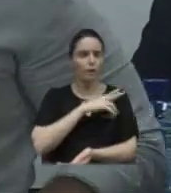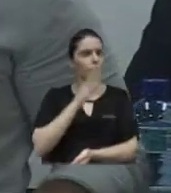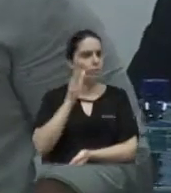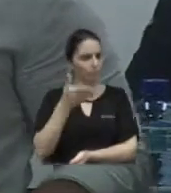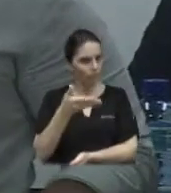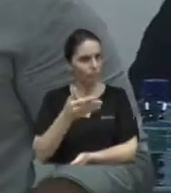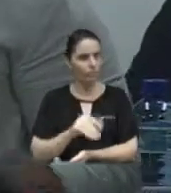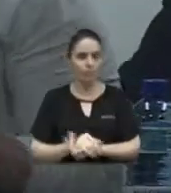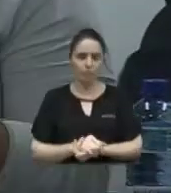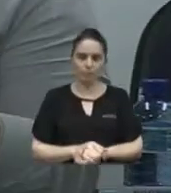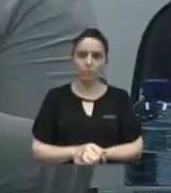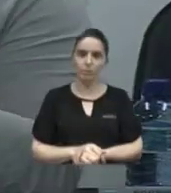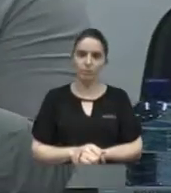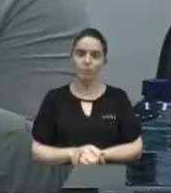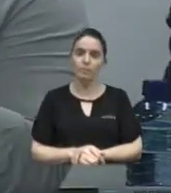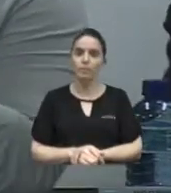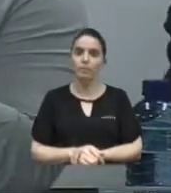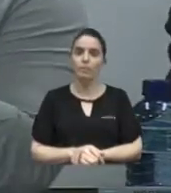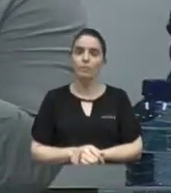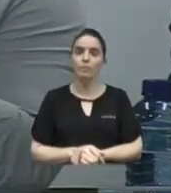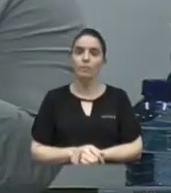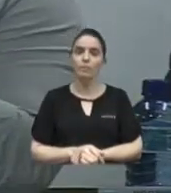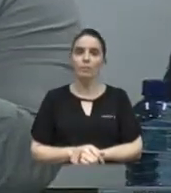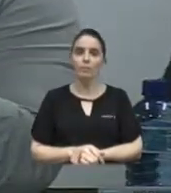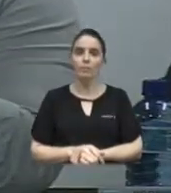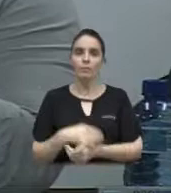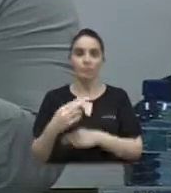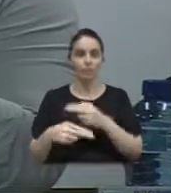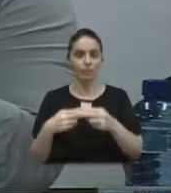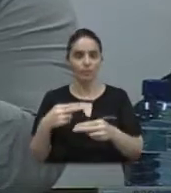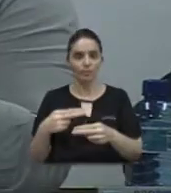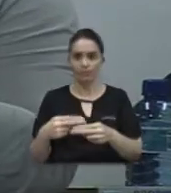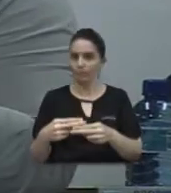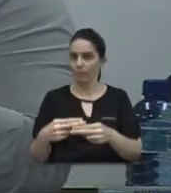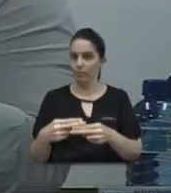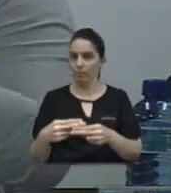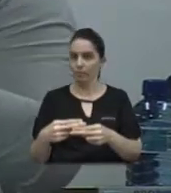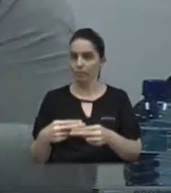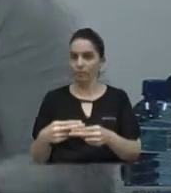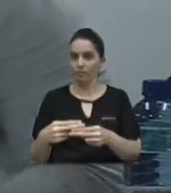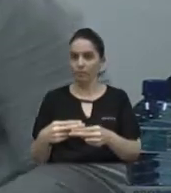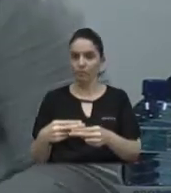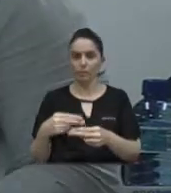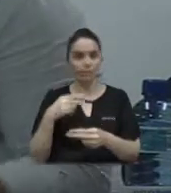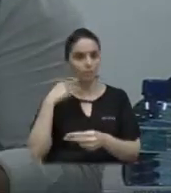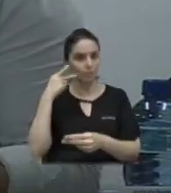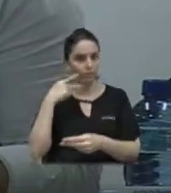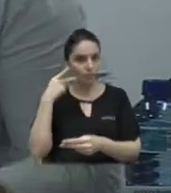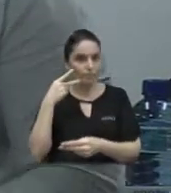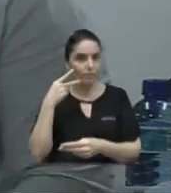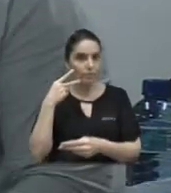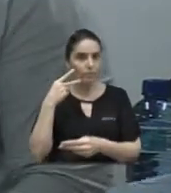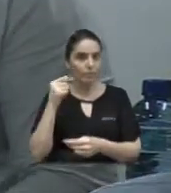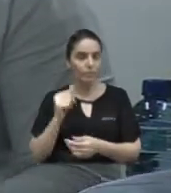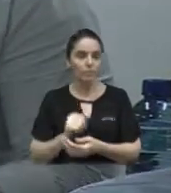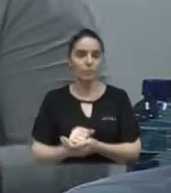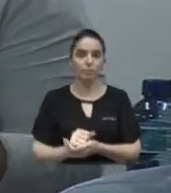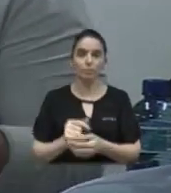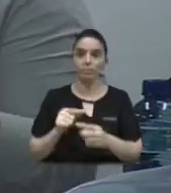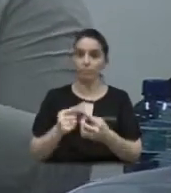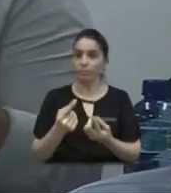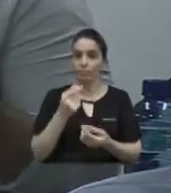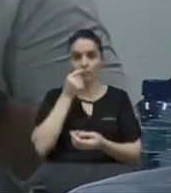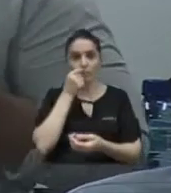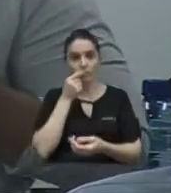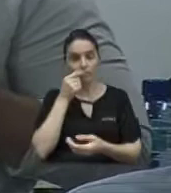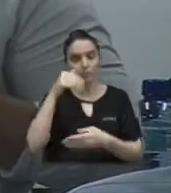essa coexistência de capitais. Então, vereador, desculpe, mas vou adiantar aqui que meu voto